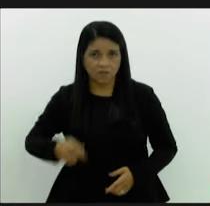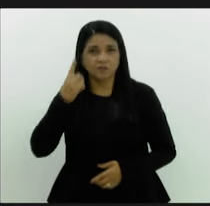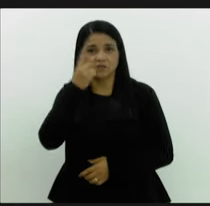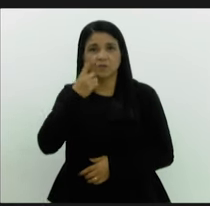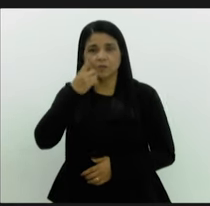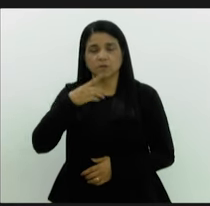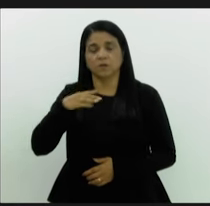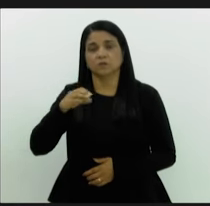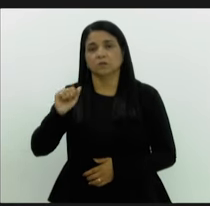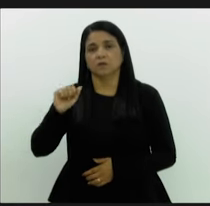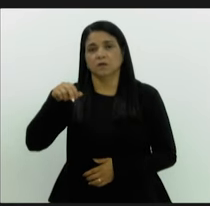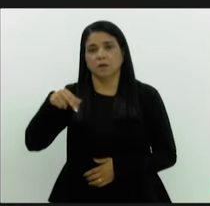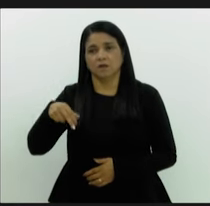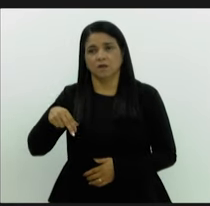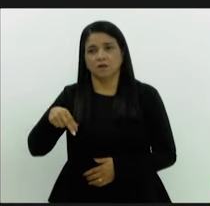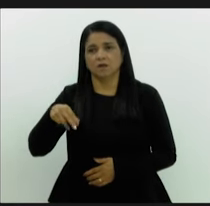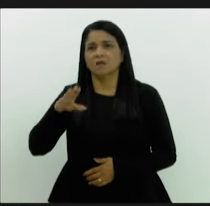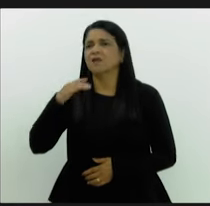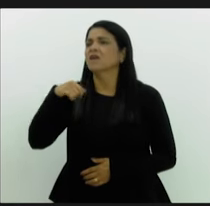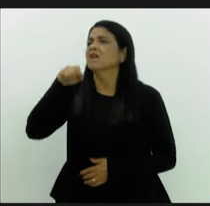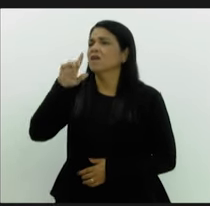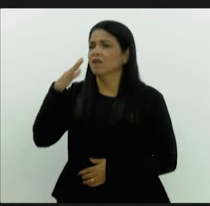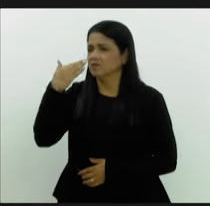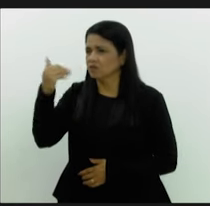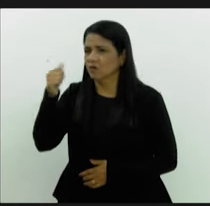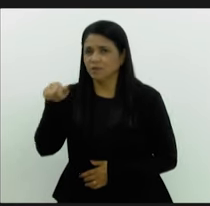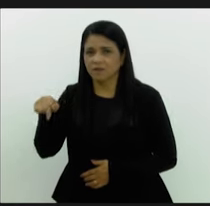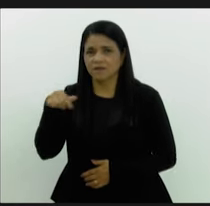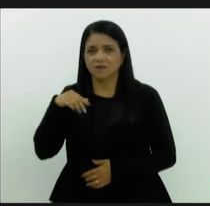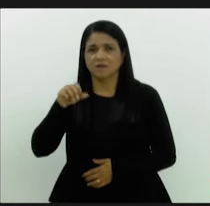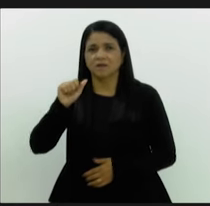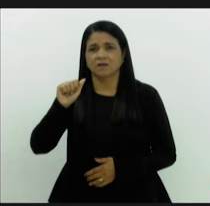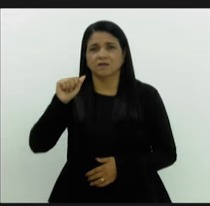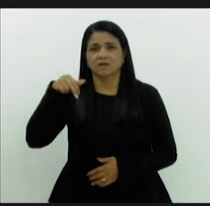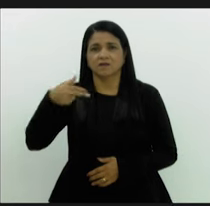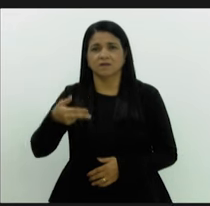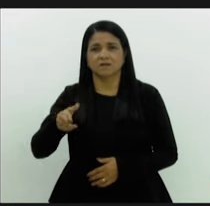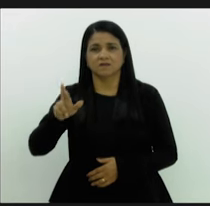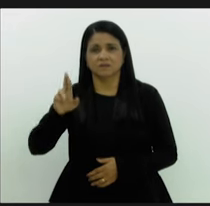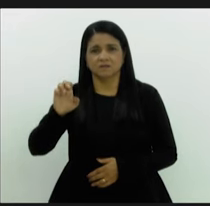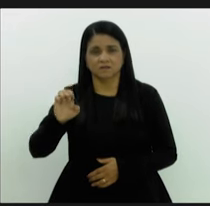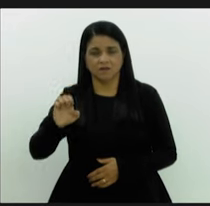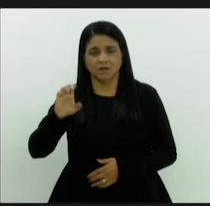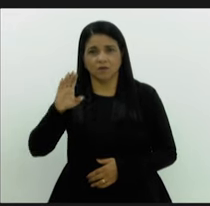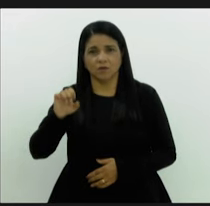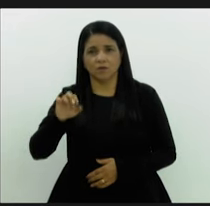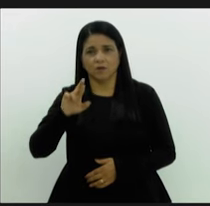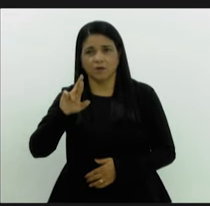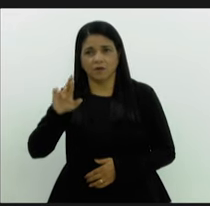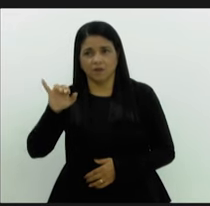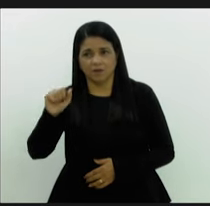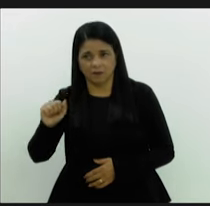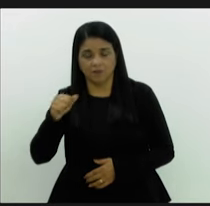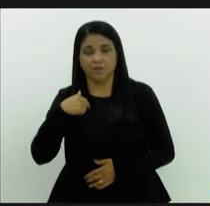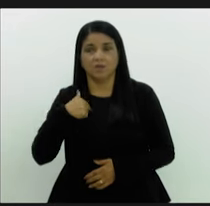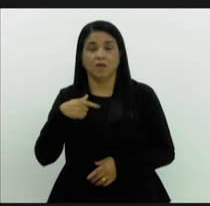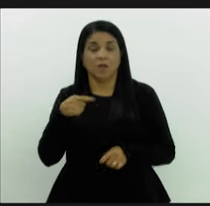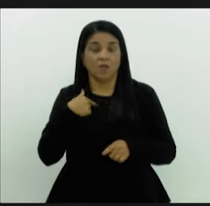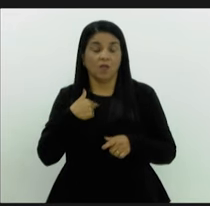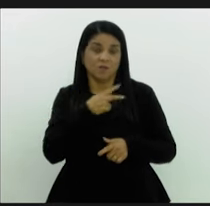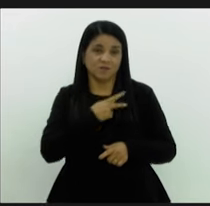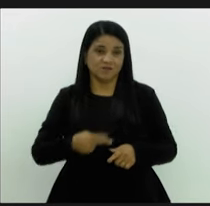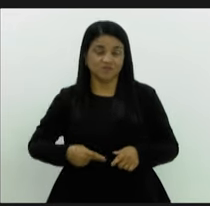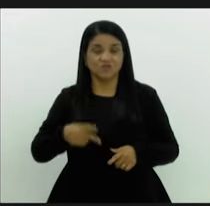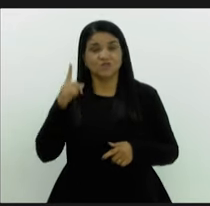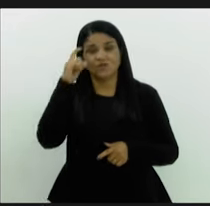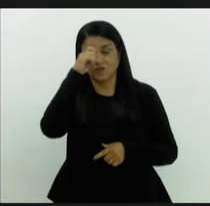Presidente. Deputado, quem está me chamando? André Correia? André Correia. Sim. Oi, pois não. Presidente, eu estou tendo dificuldade de